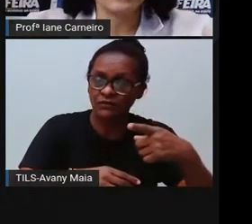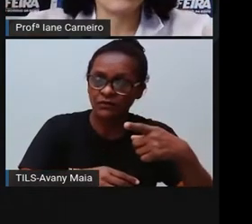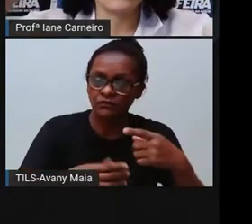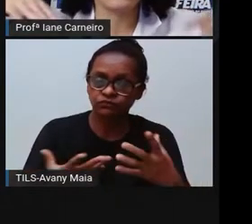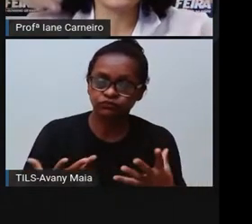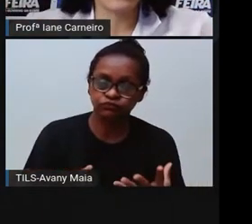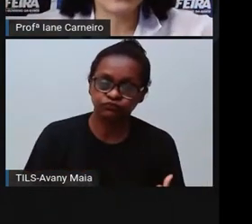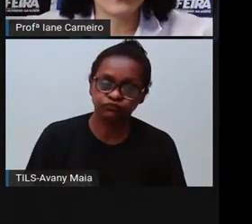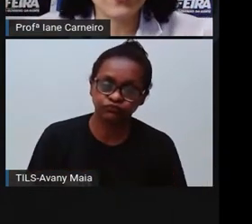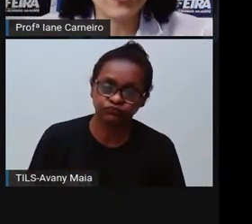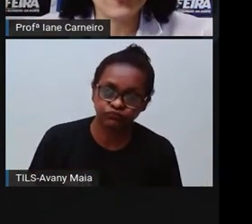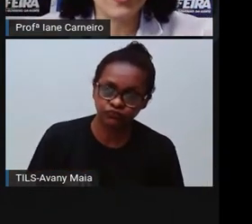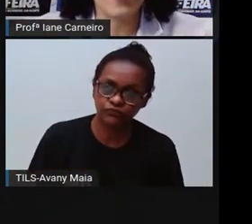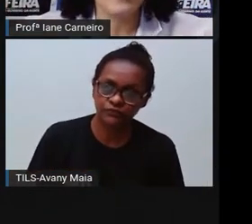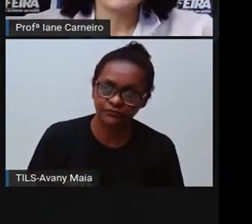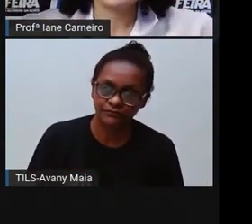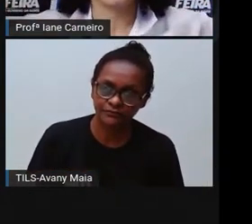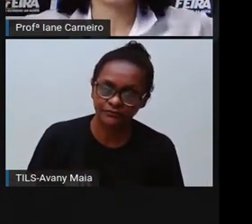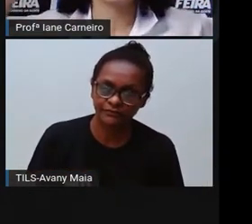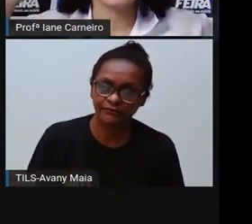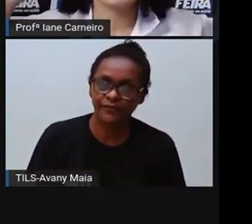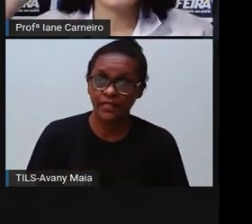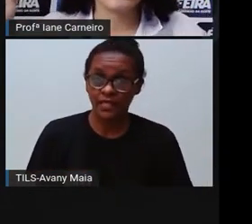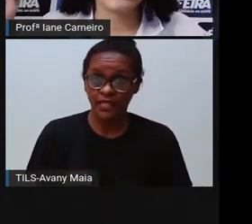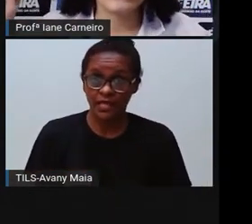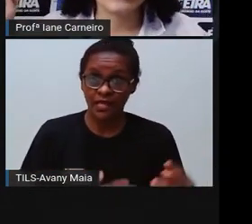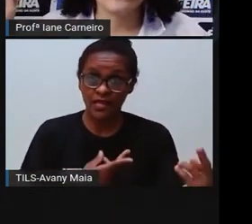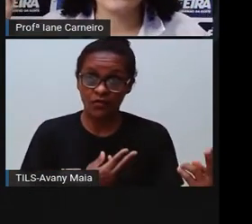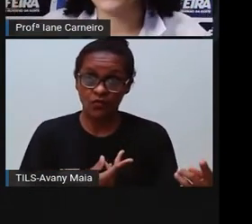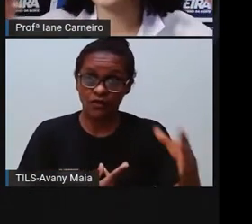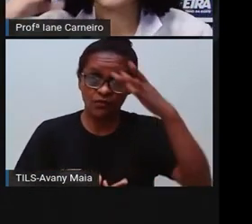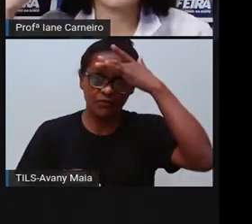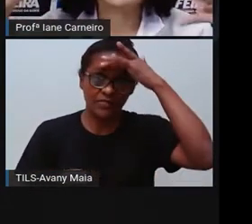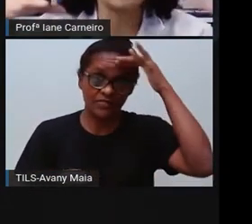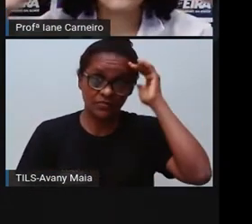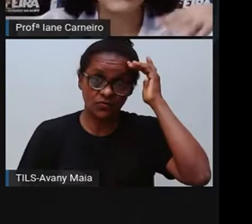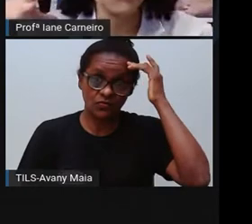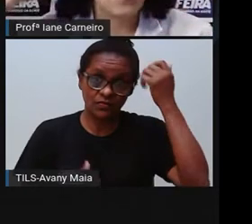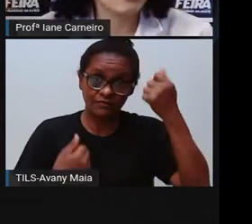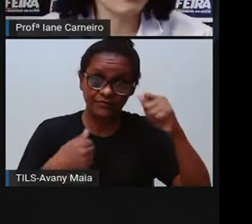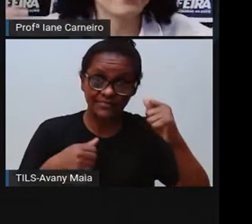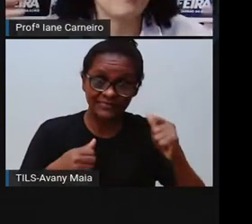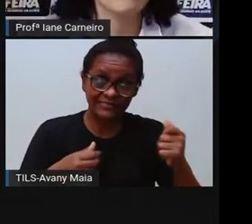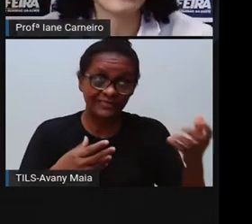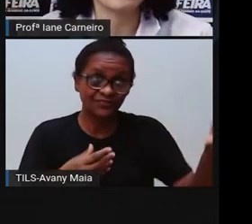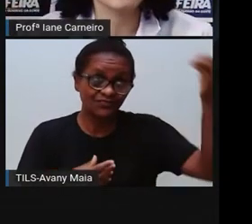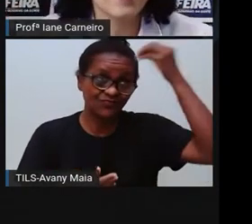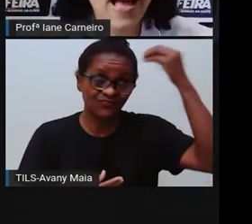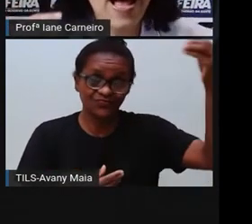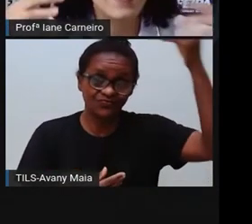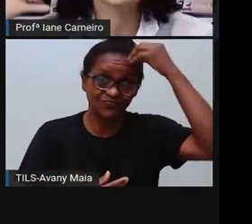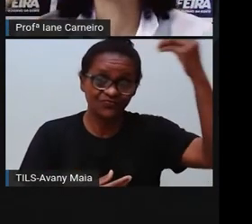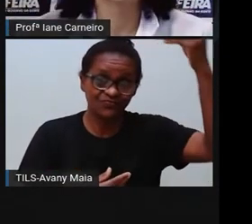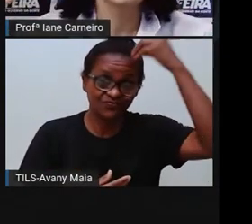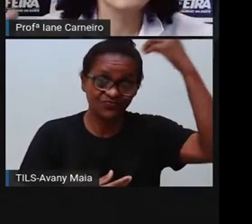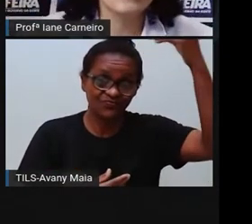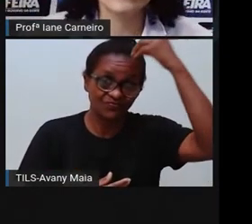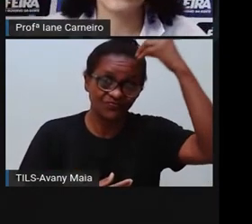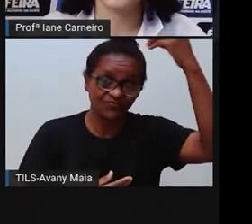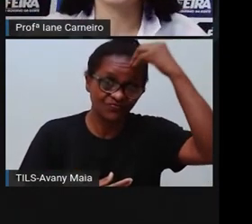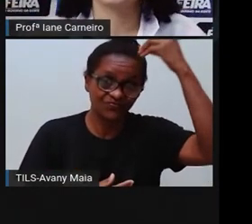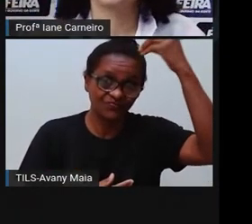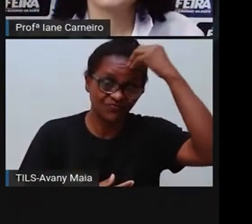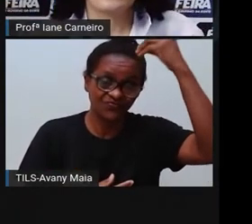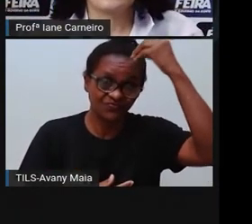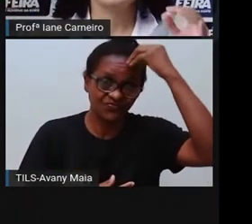tanto desenho, você viu tanta coisa durante o dia, e aí quando chega de noite, né, o cérebro tá ali cheio de coisa, chega a tá cansado de